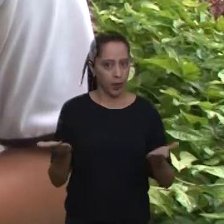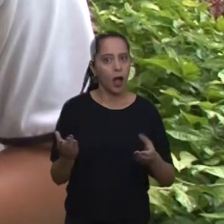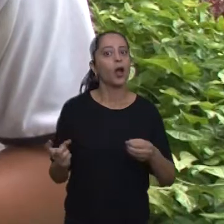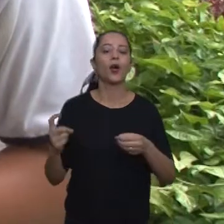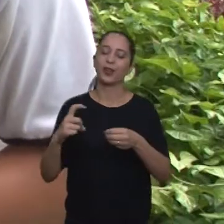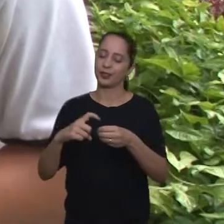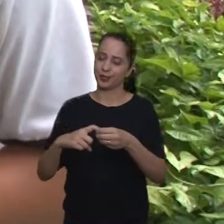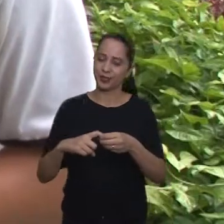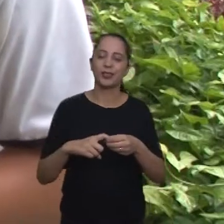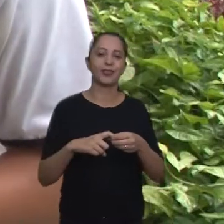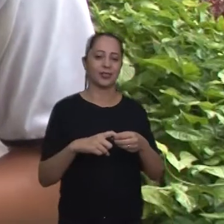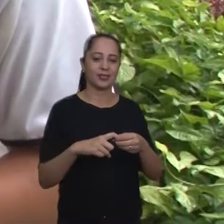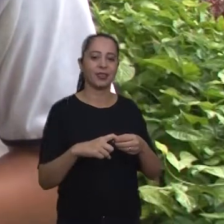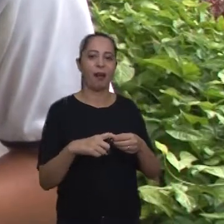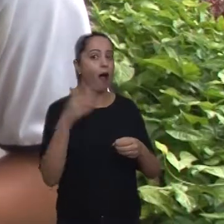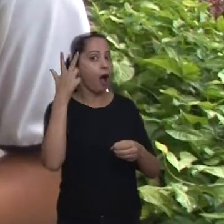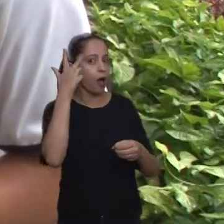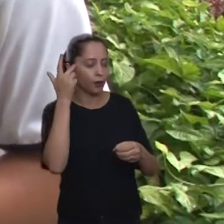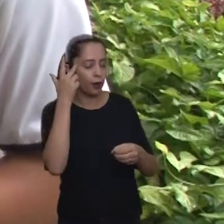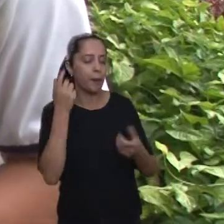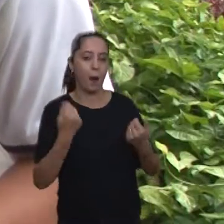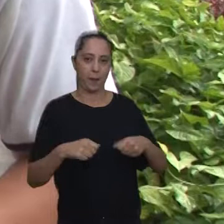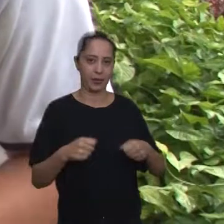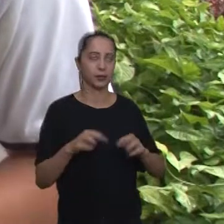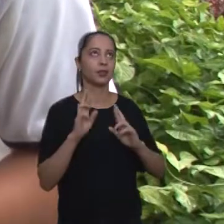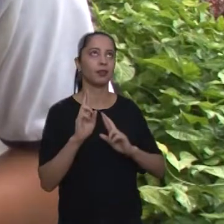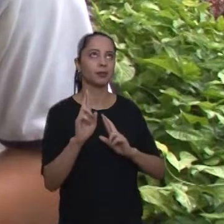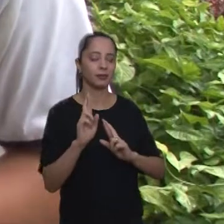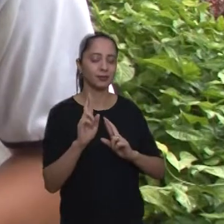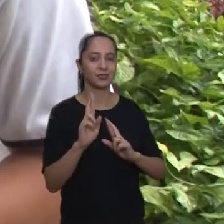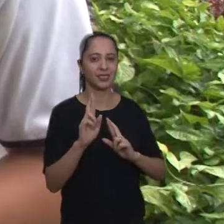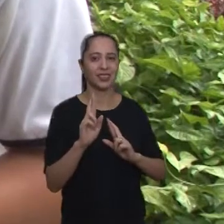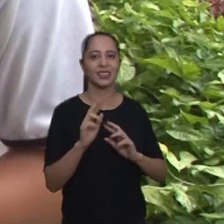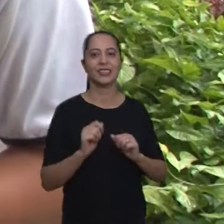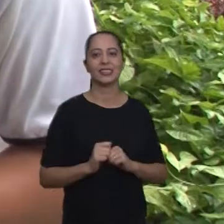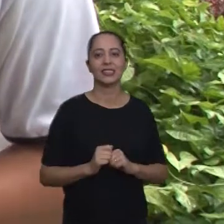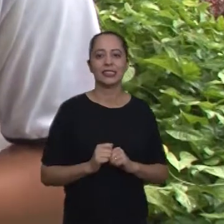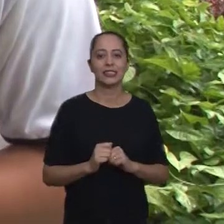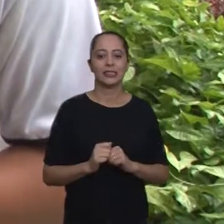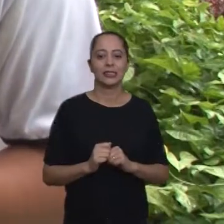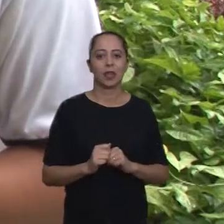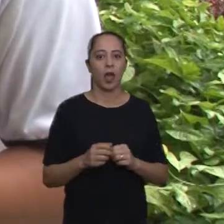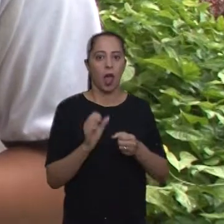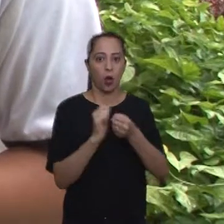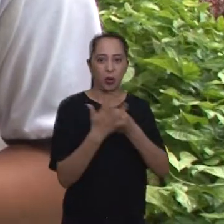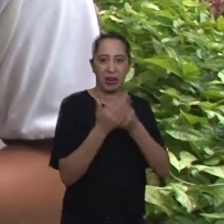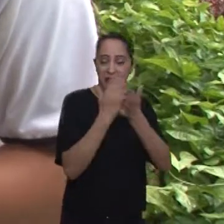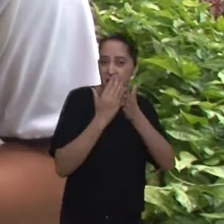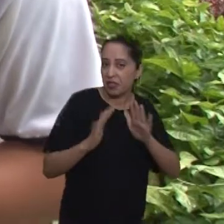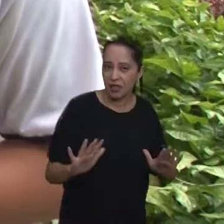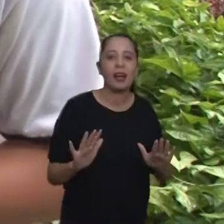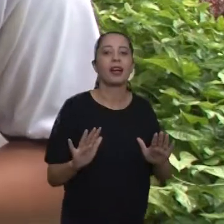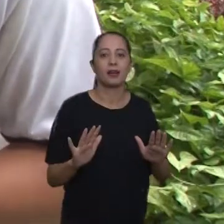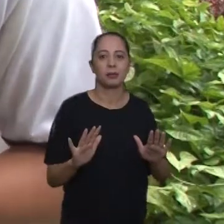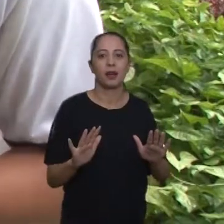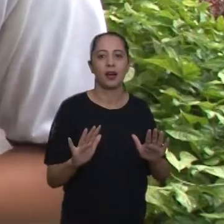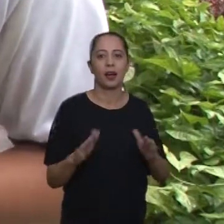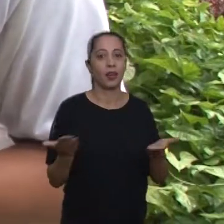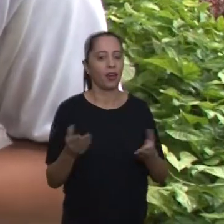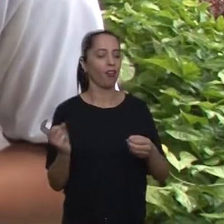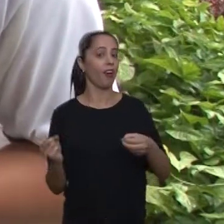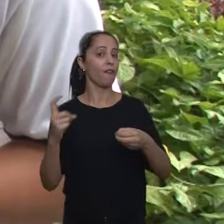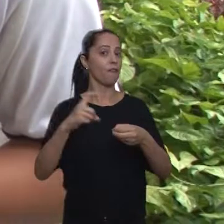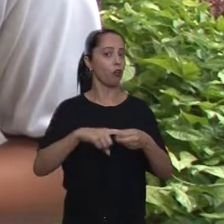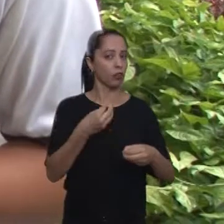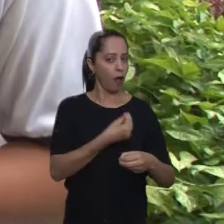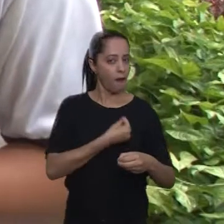É porque agora é retomar, né? Agora estão voltando tudo ao normal, né? É o que a gente espera. Se Deus quiser, esse vírus vai embora